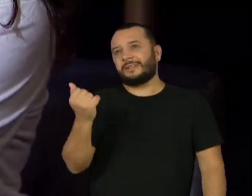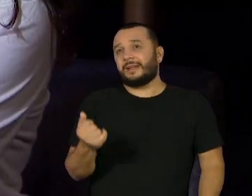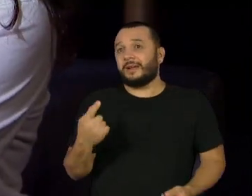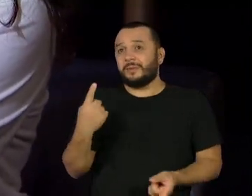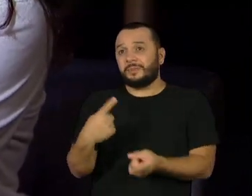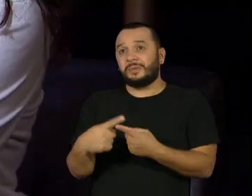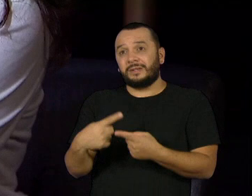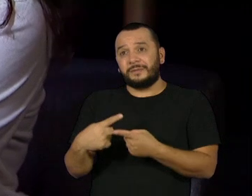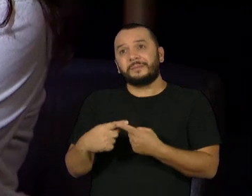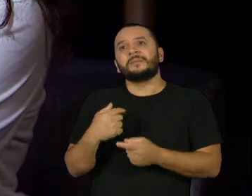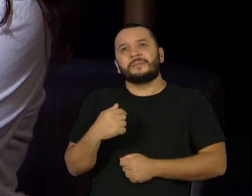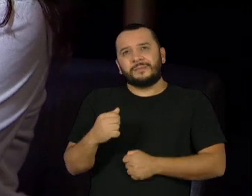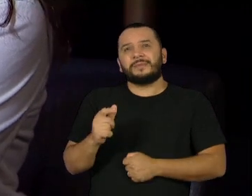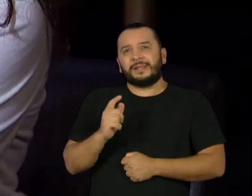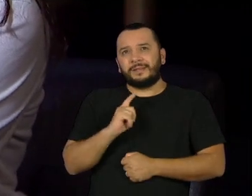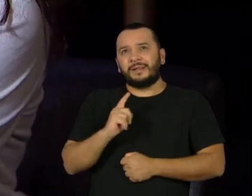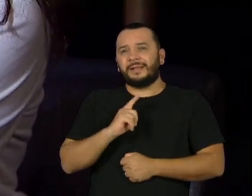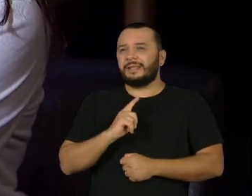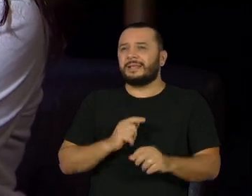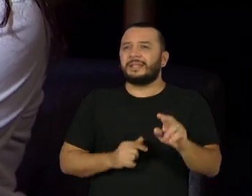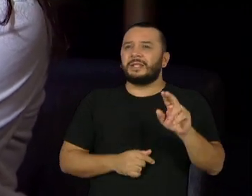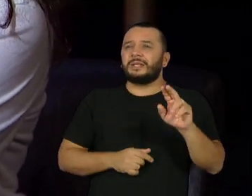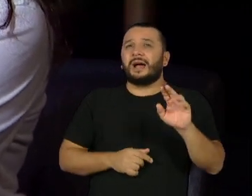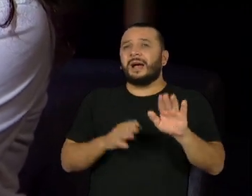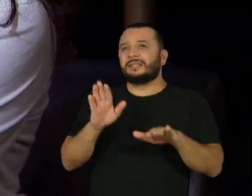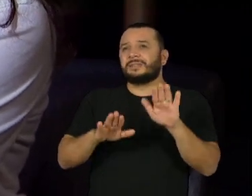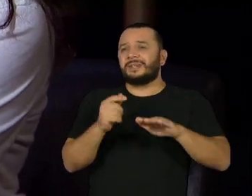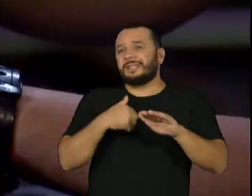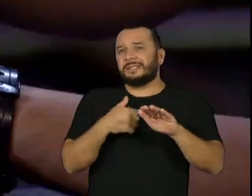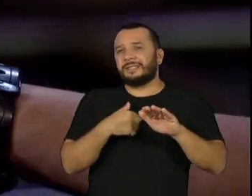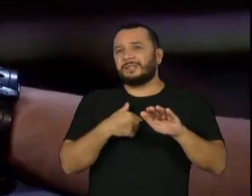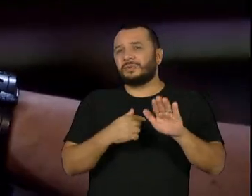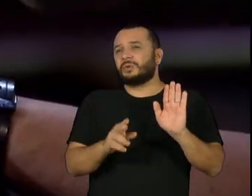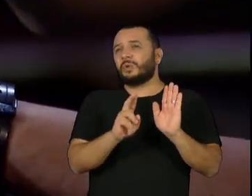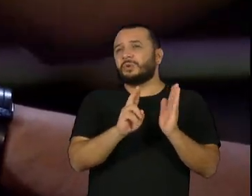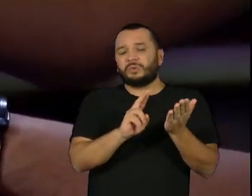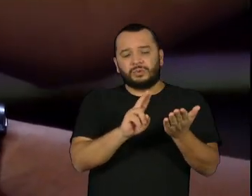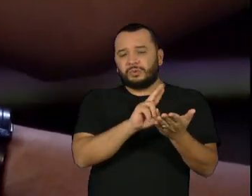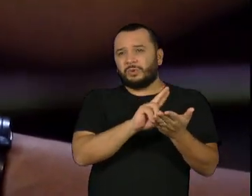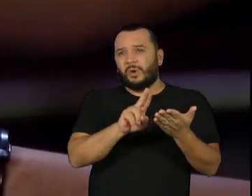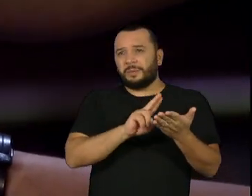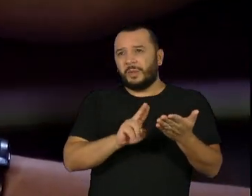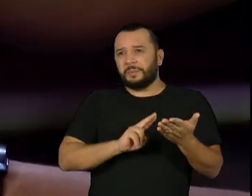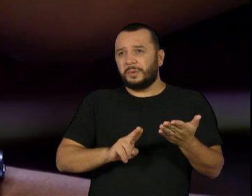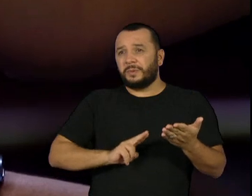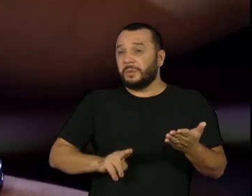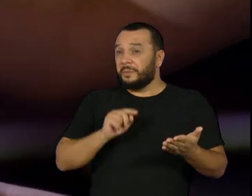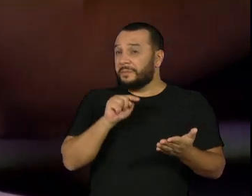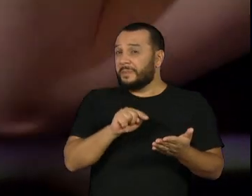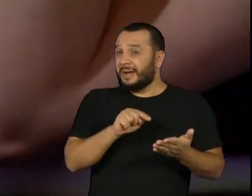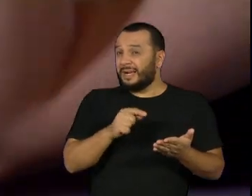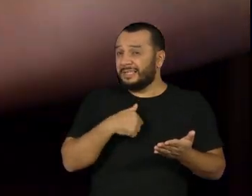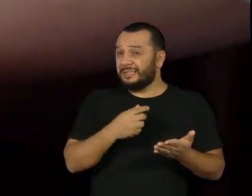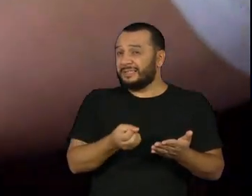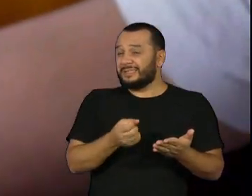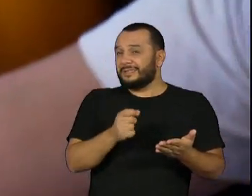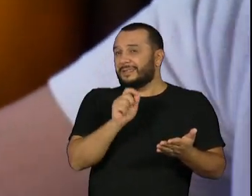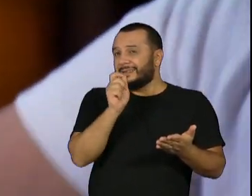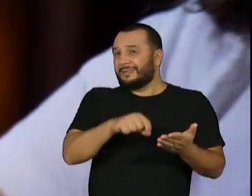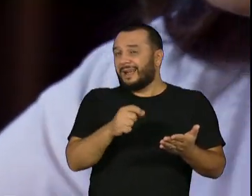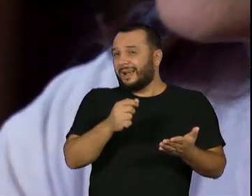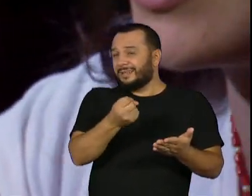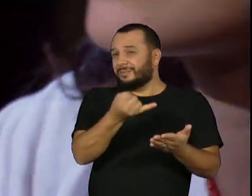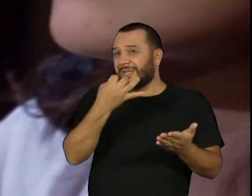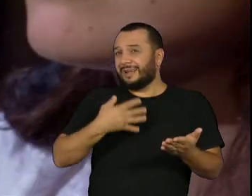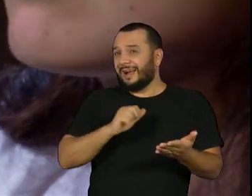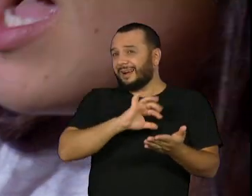que a gente vê estampados na carta, eles não são suficientes para explicar o que é a vista que a gente vê